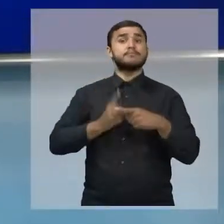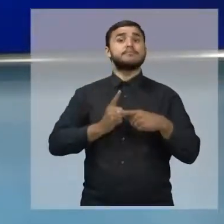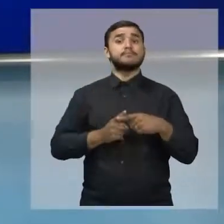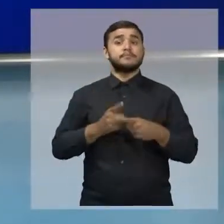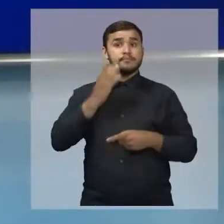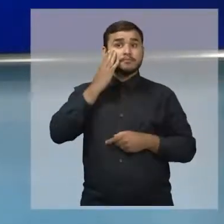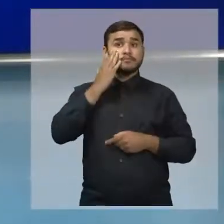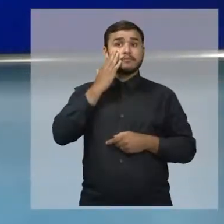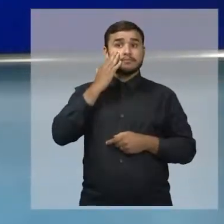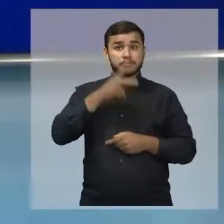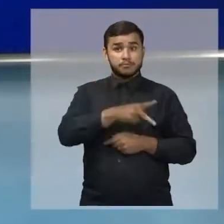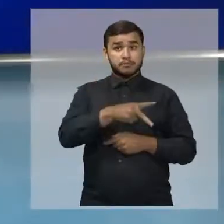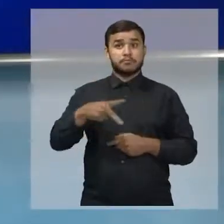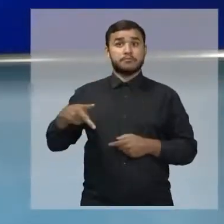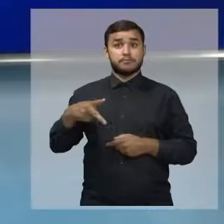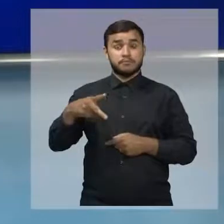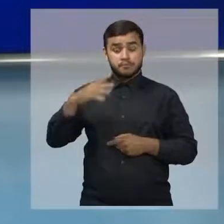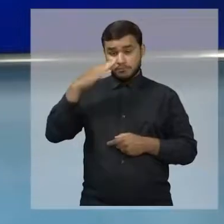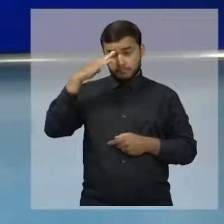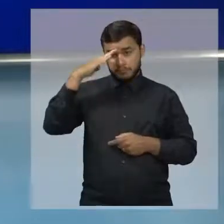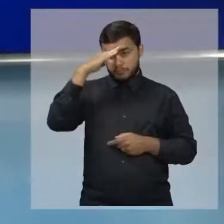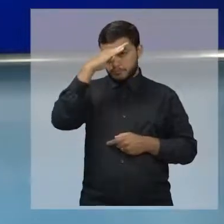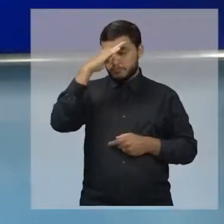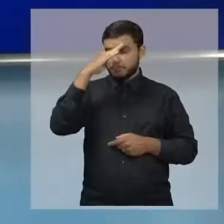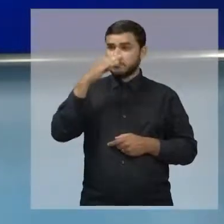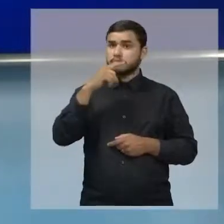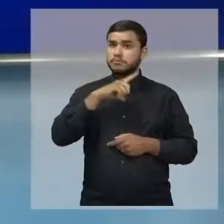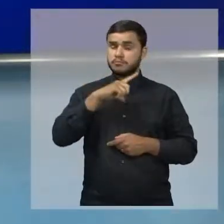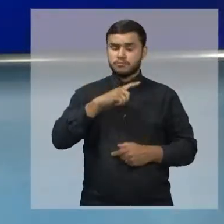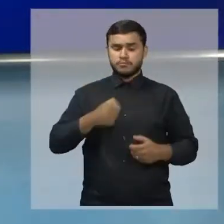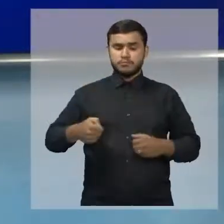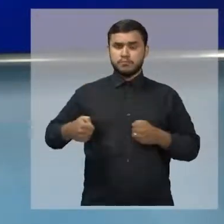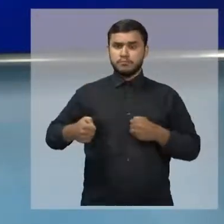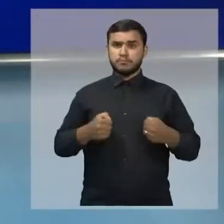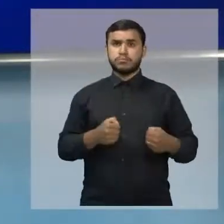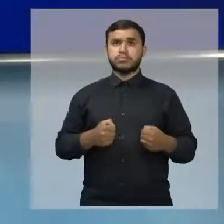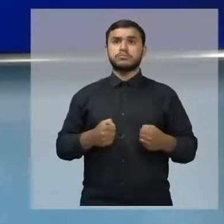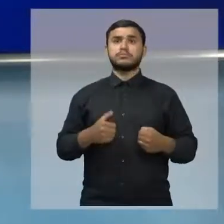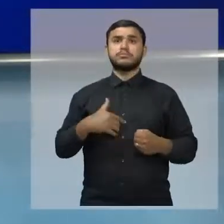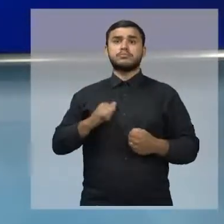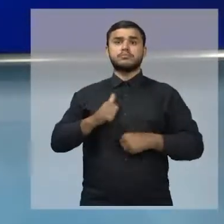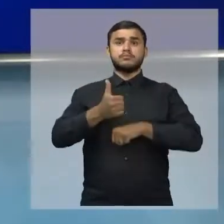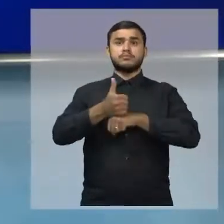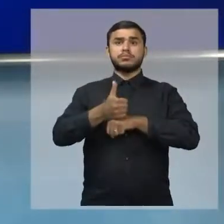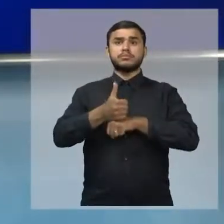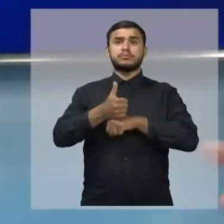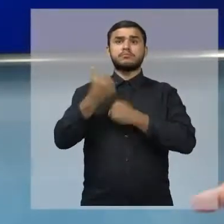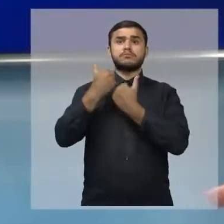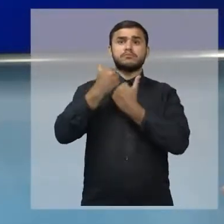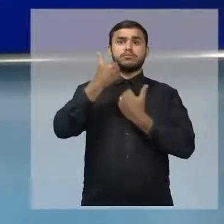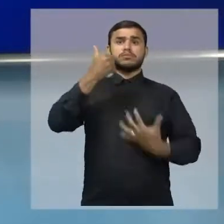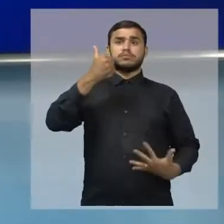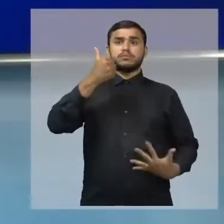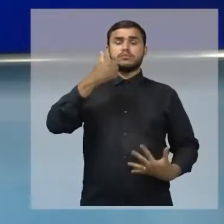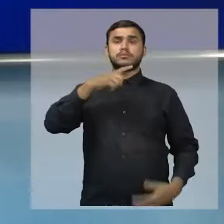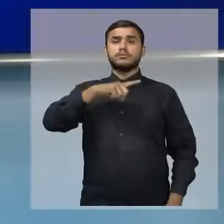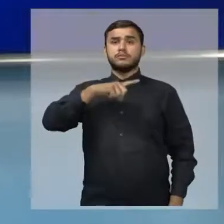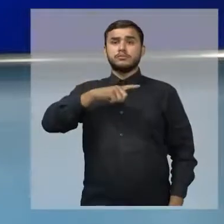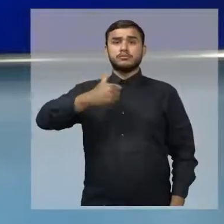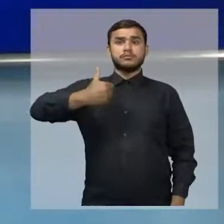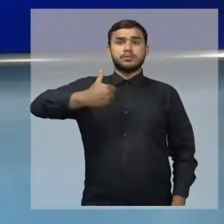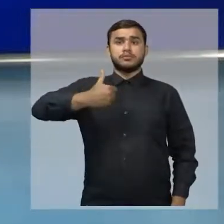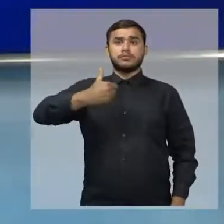semanas. Tudo isso porque o presidente, mesmo do alto da sua autoridade como primeiro mandatário do Brasil, não